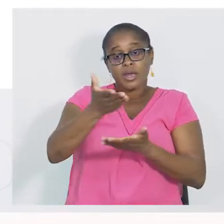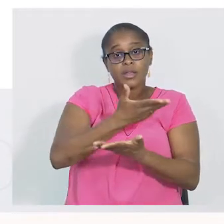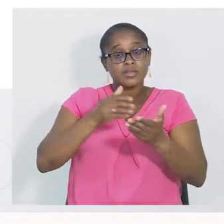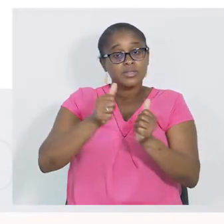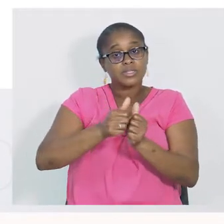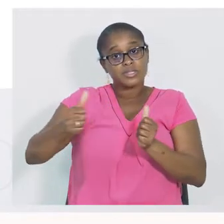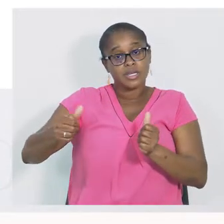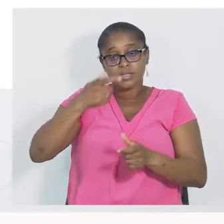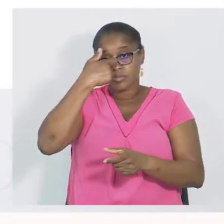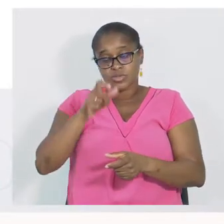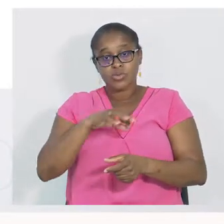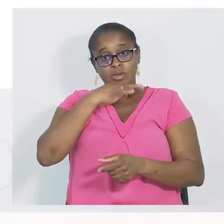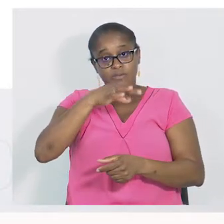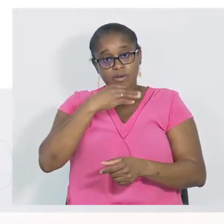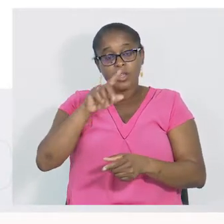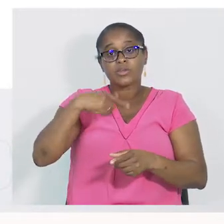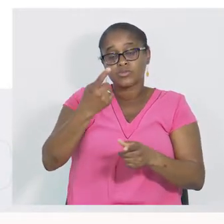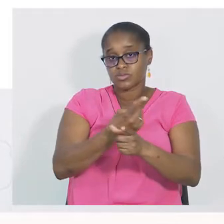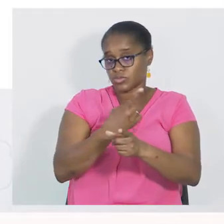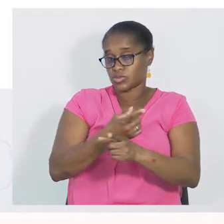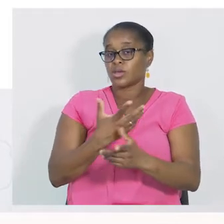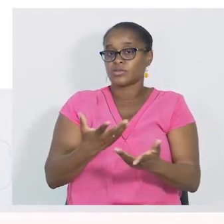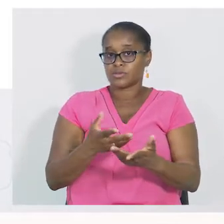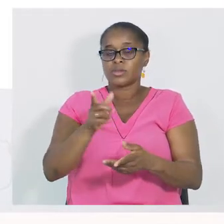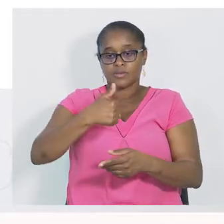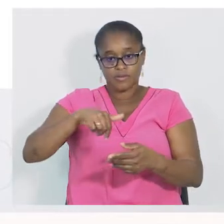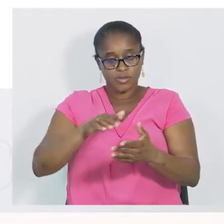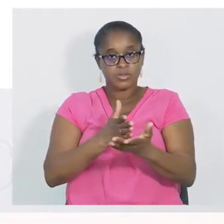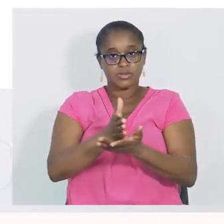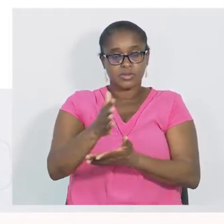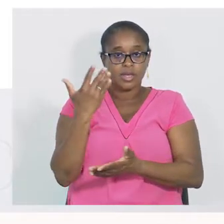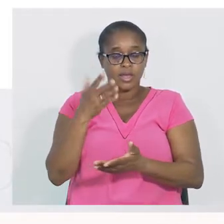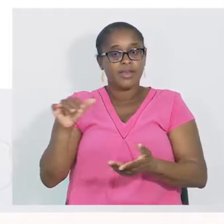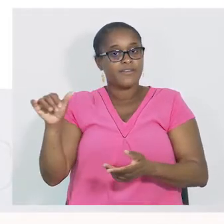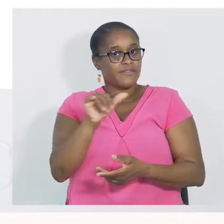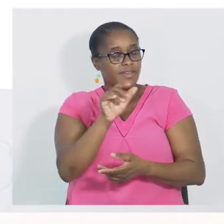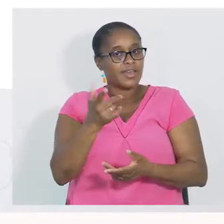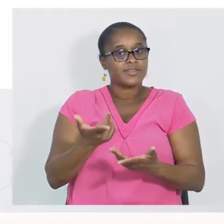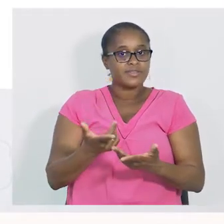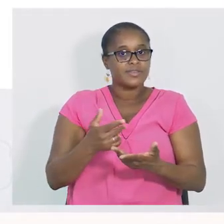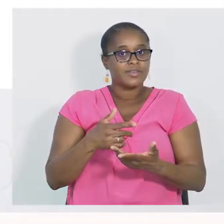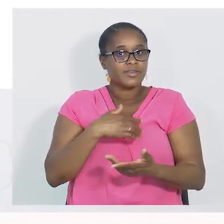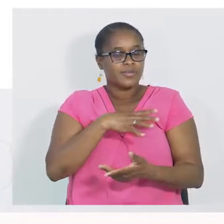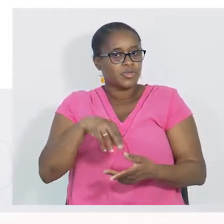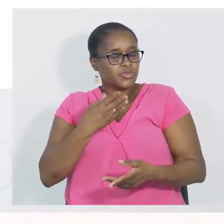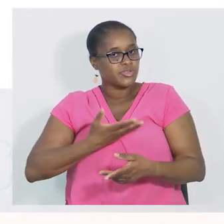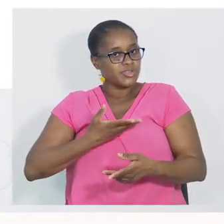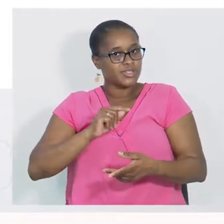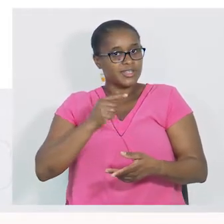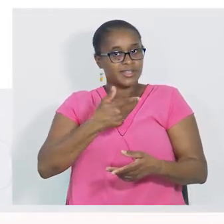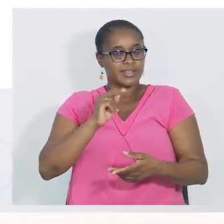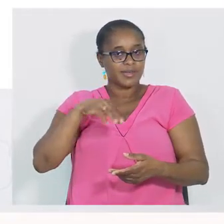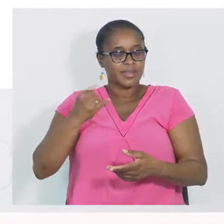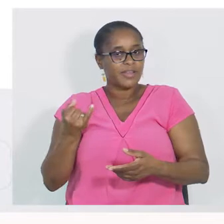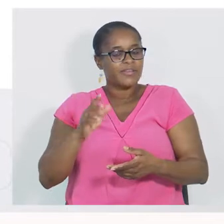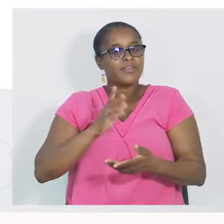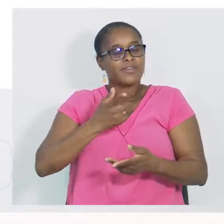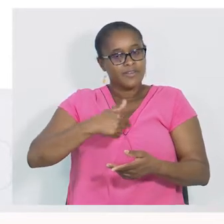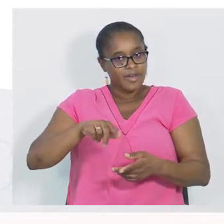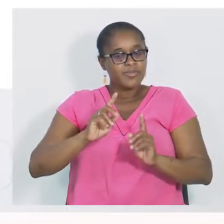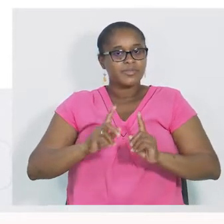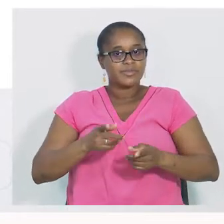Mas se essa caneta se afastar de mim, está entre eu e a pessoa,